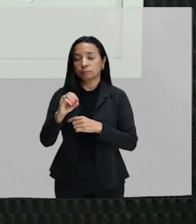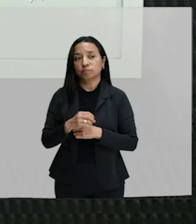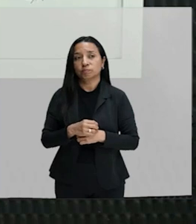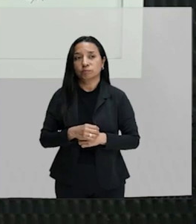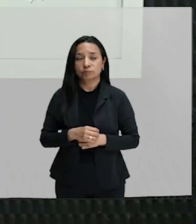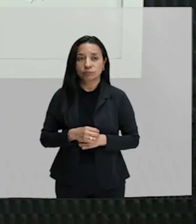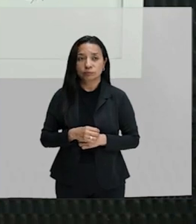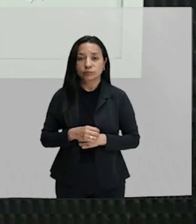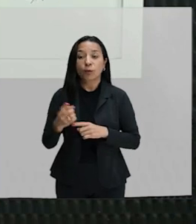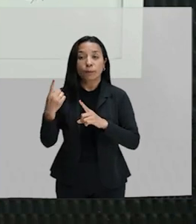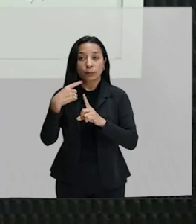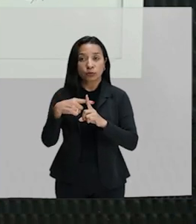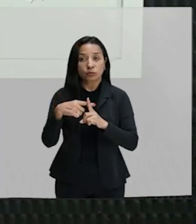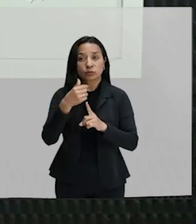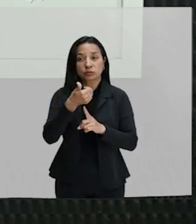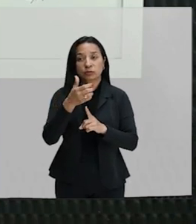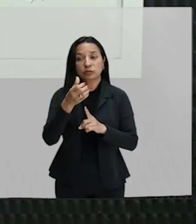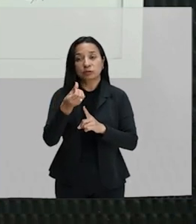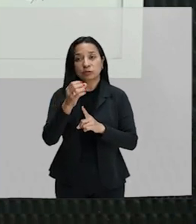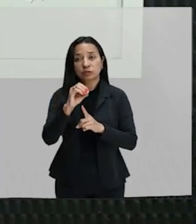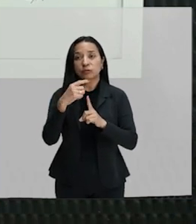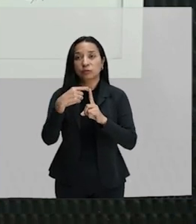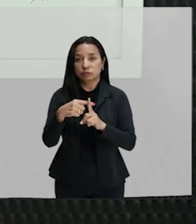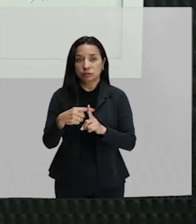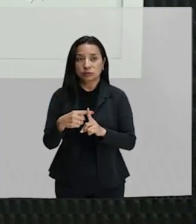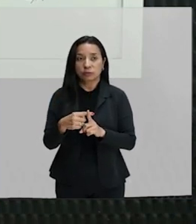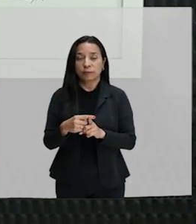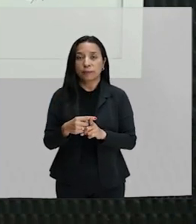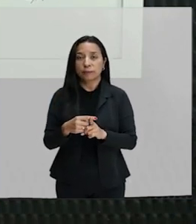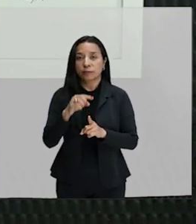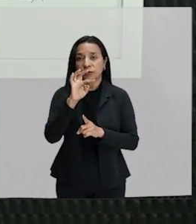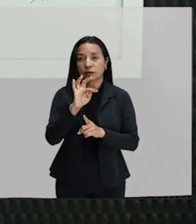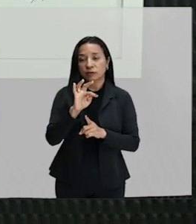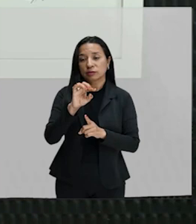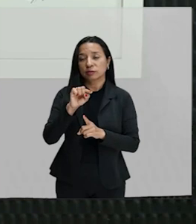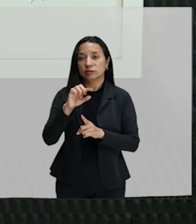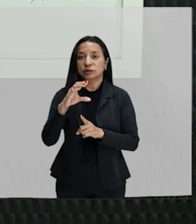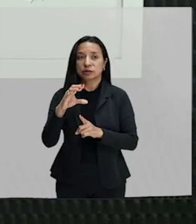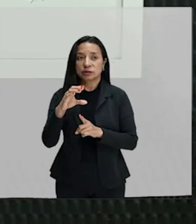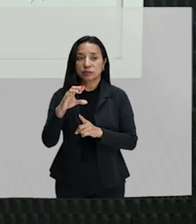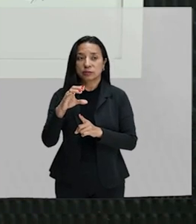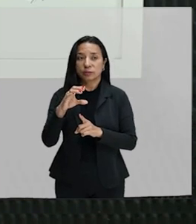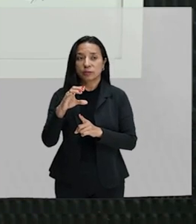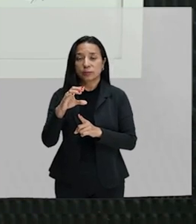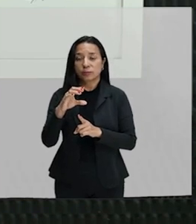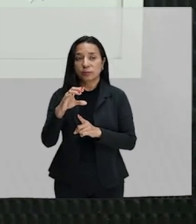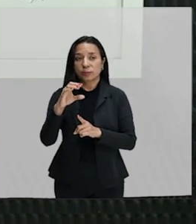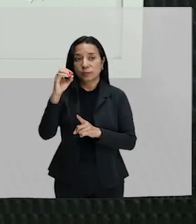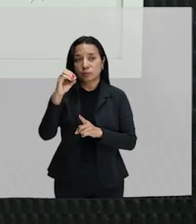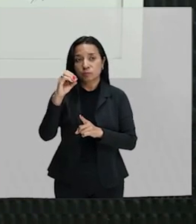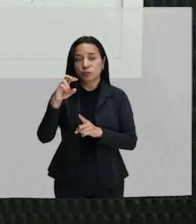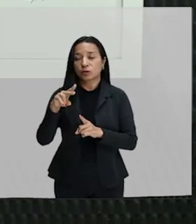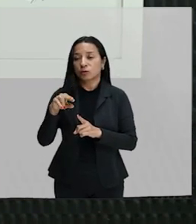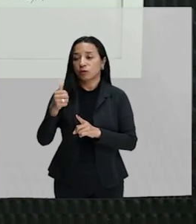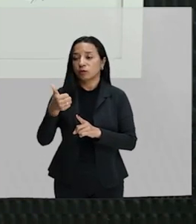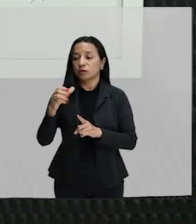Ok 10 - 9 dá 1 não é então a temperatura em cé vai ser igual a